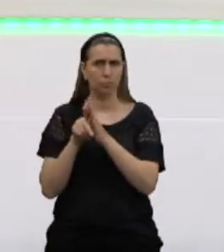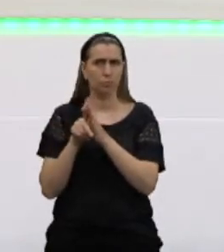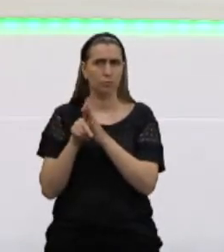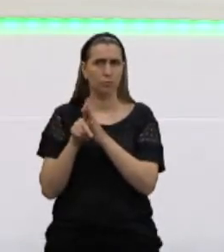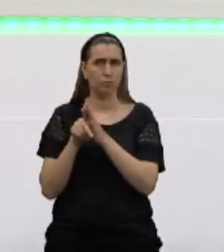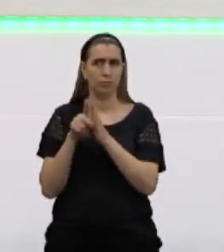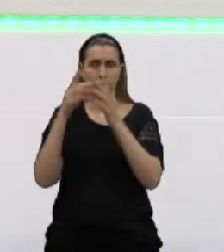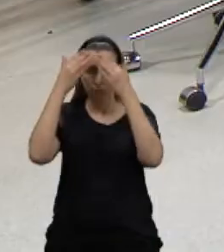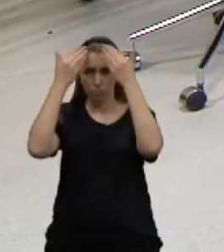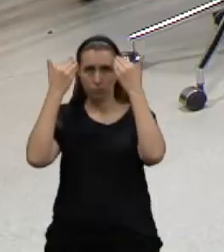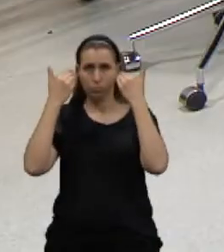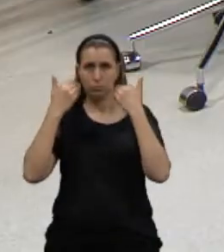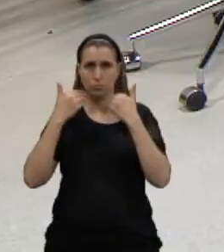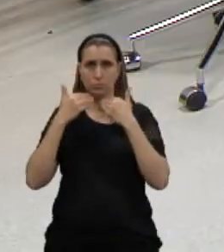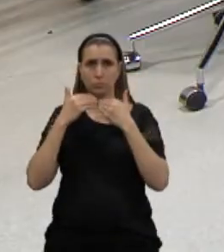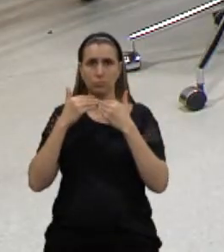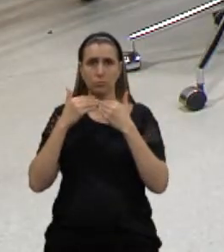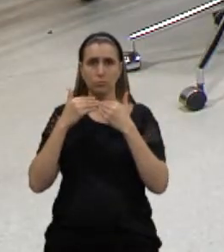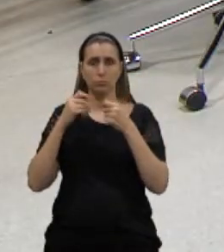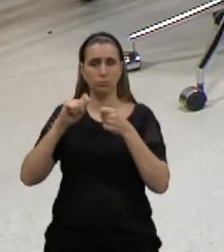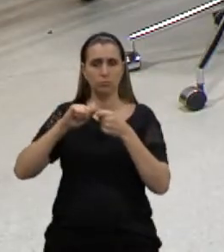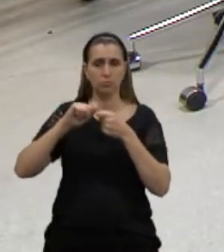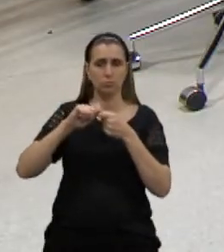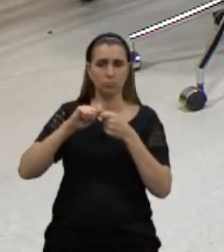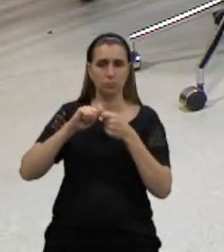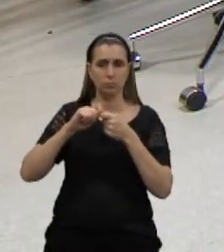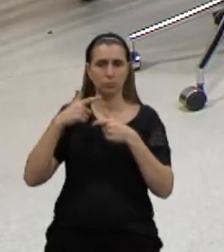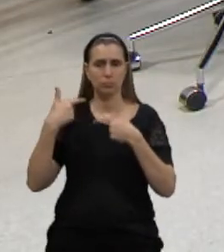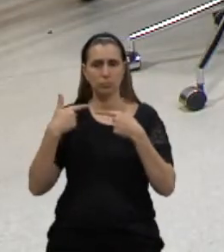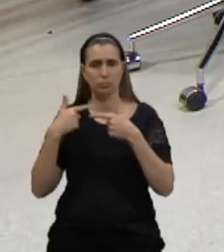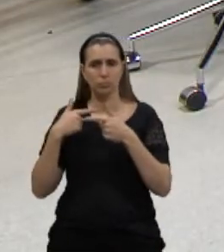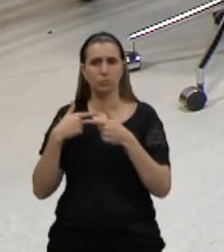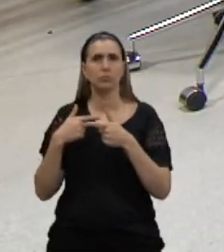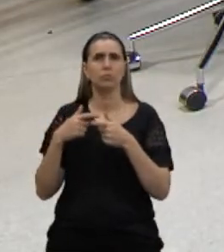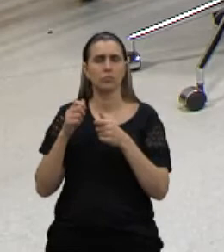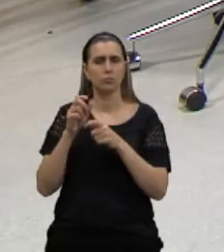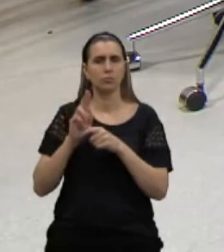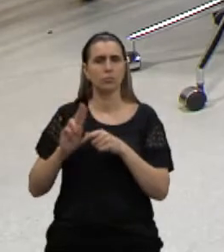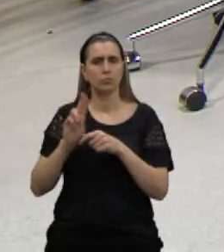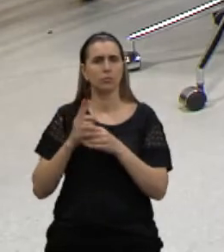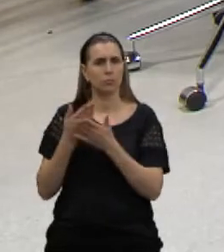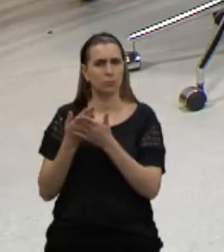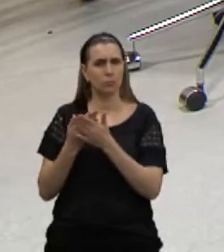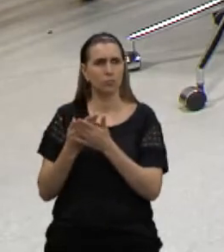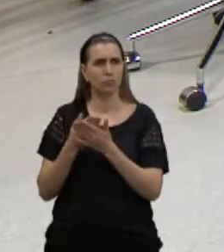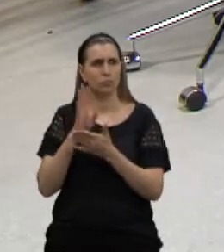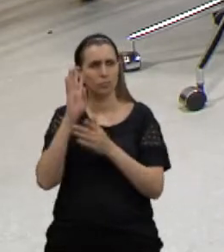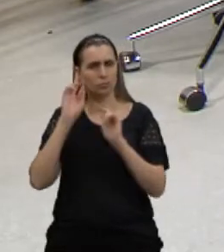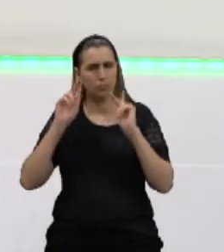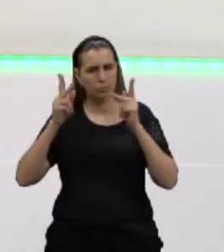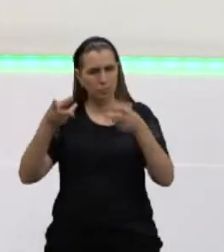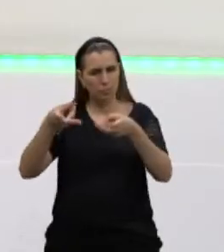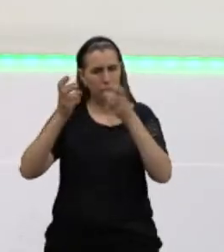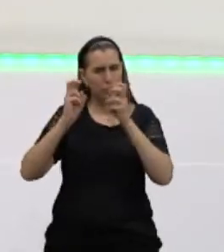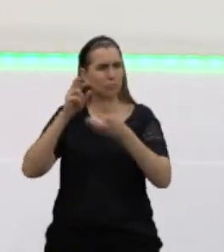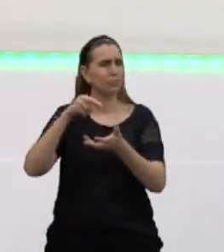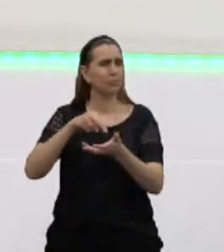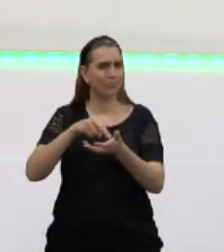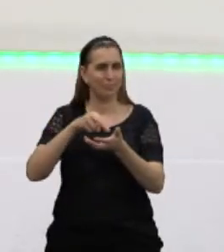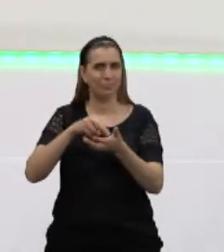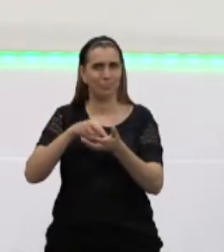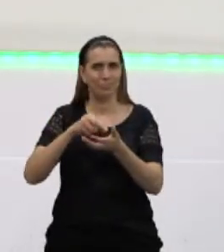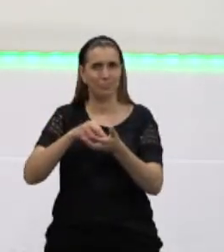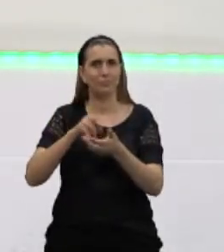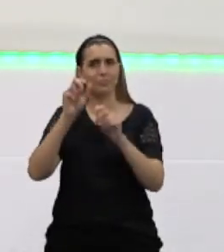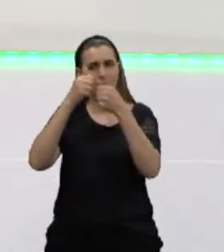sejam, de rostos. E aí a gente faz, então, esse trabalho aí para identificar e para perceber realmente, né, o que